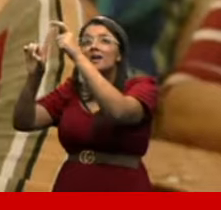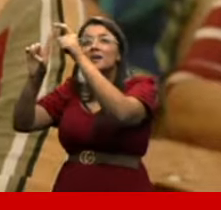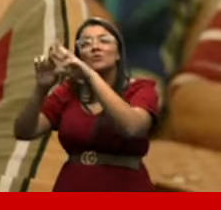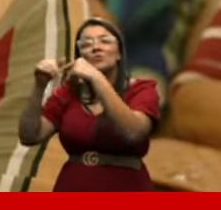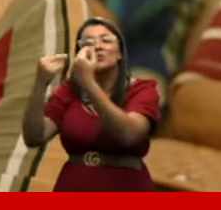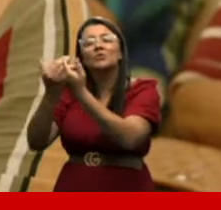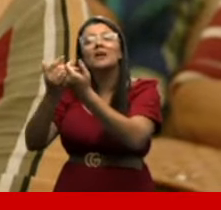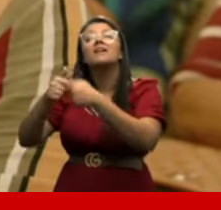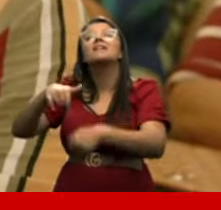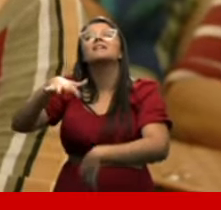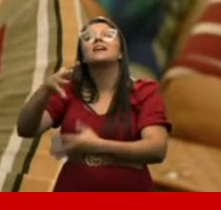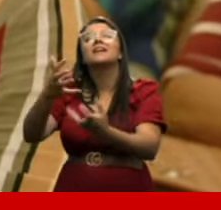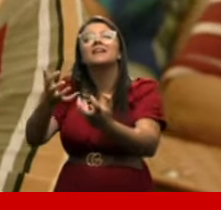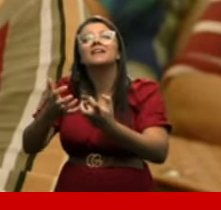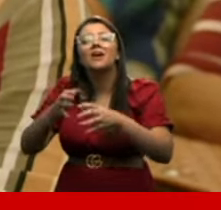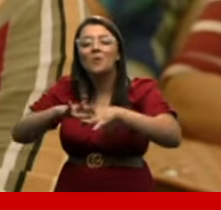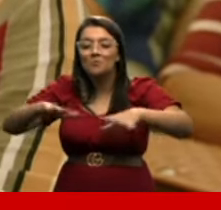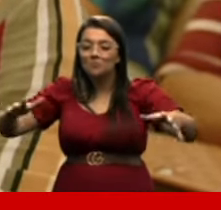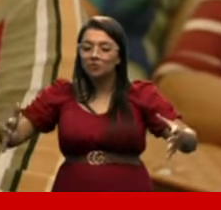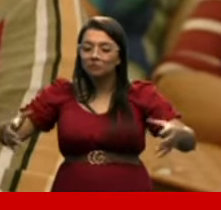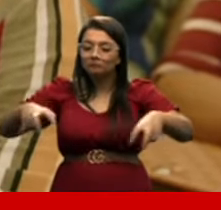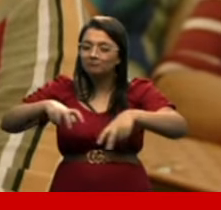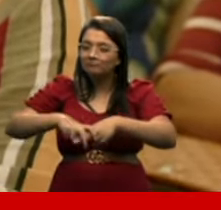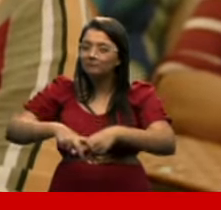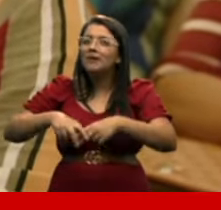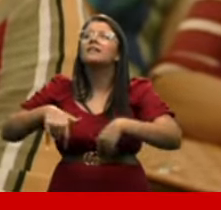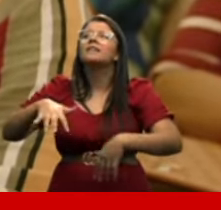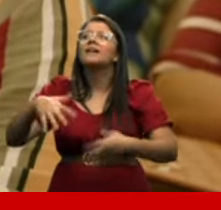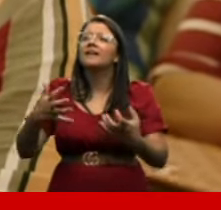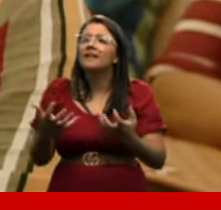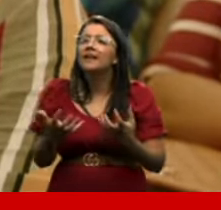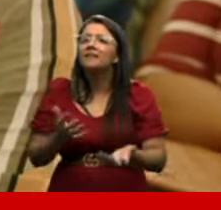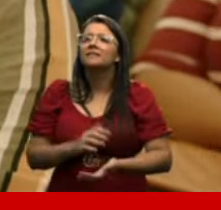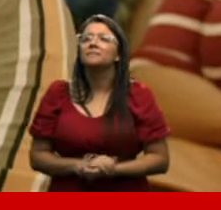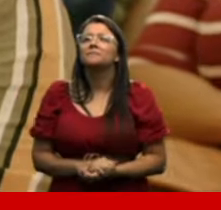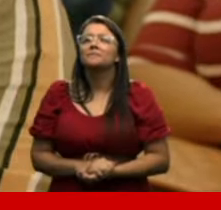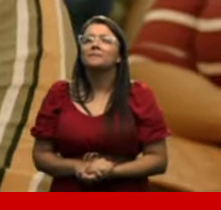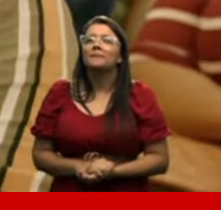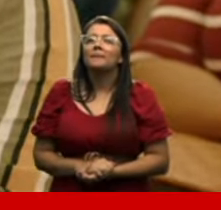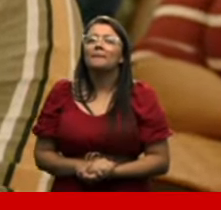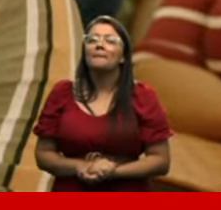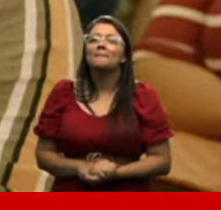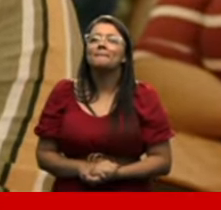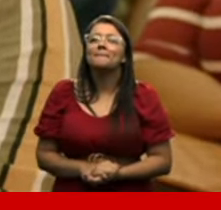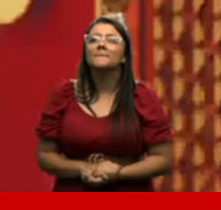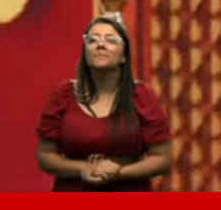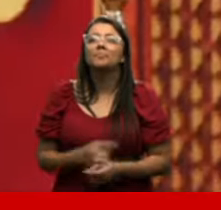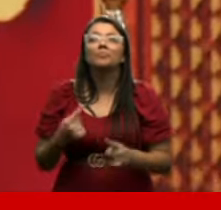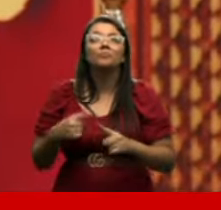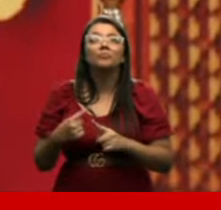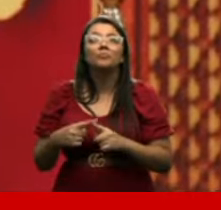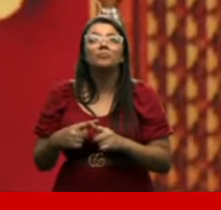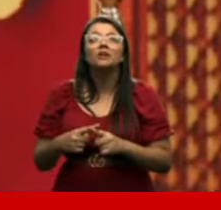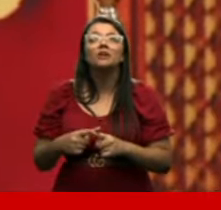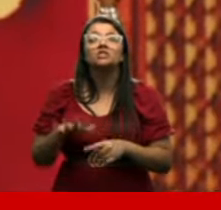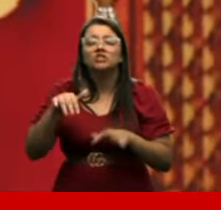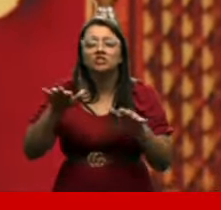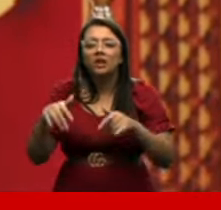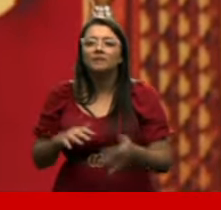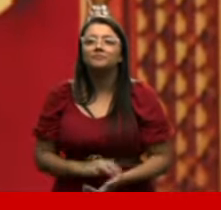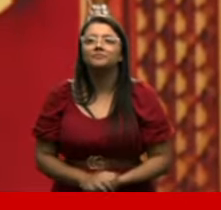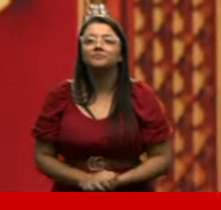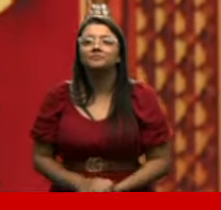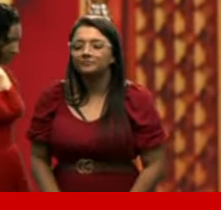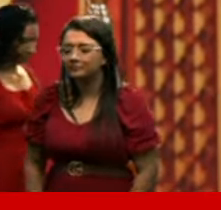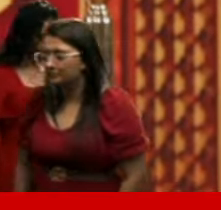agora. Quem quer o banquete? Quem quer sentar-se à mesa do rei? Ele está chegando, já já ele vai